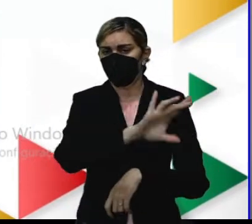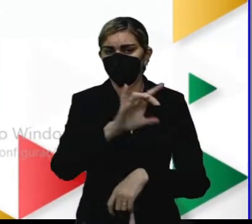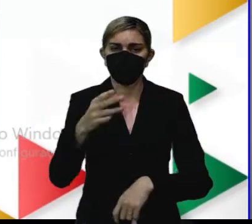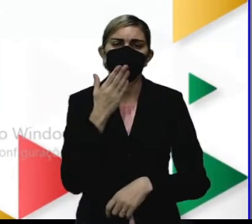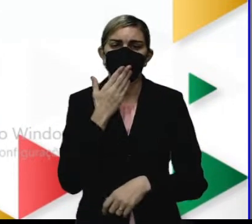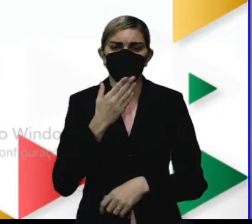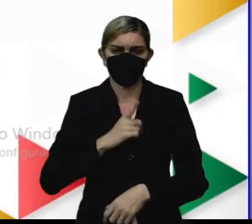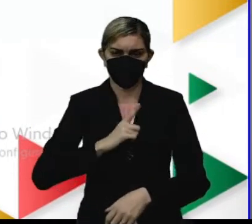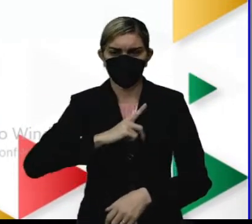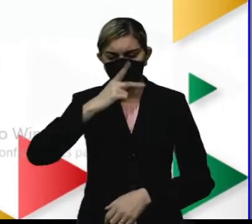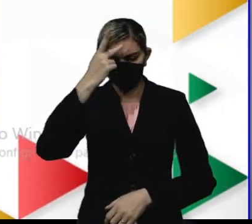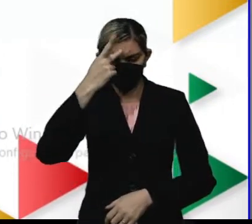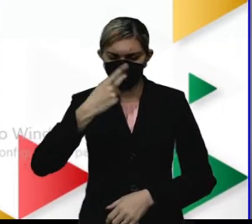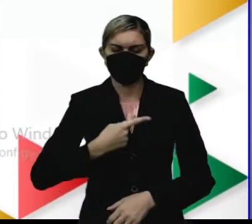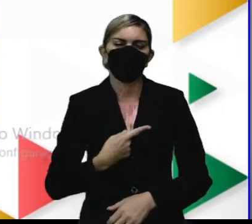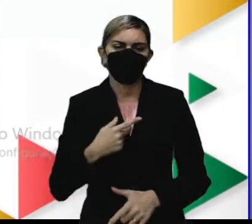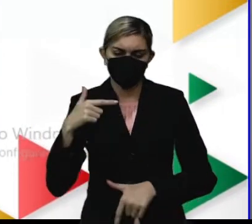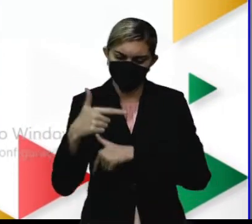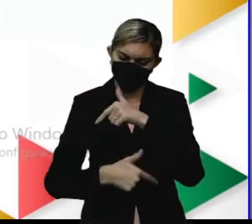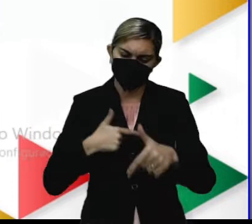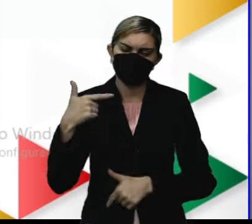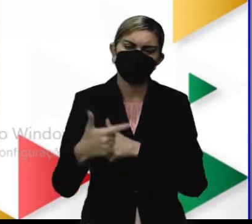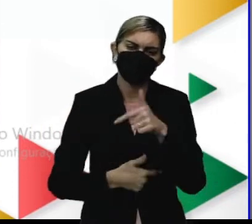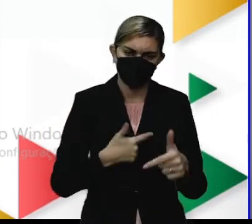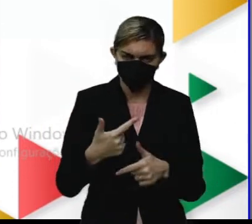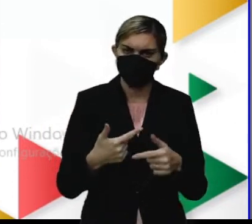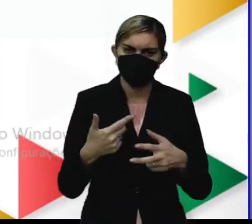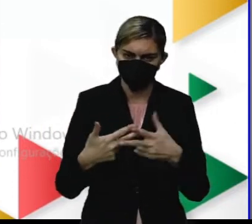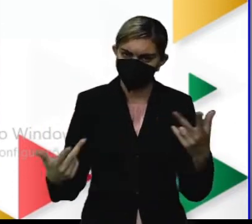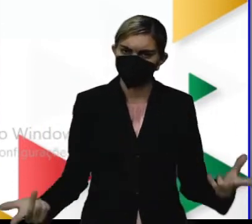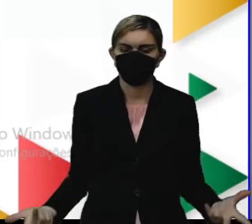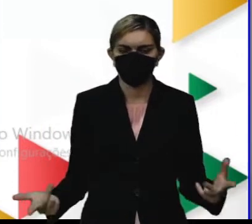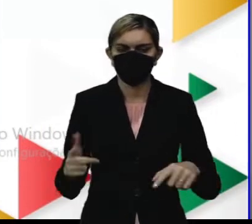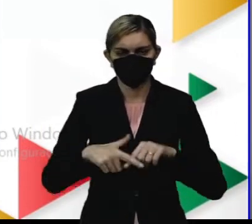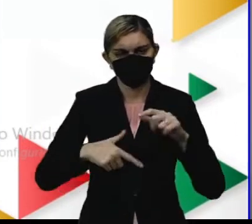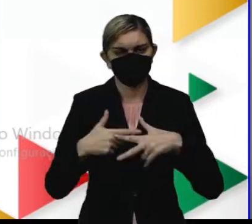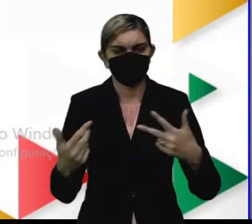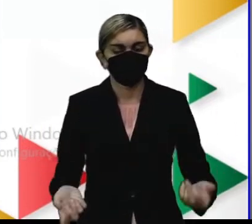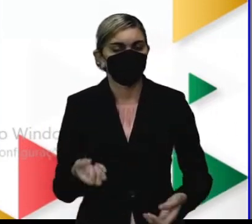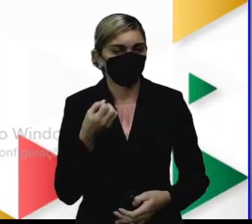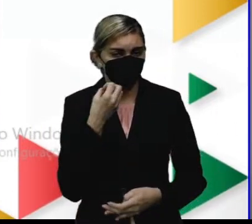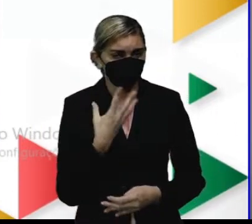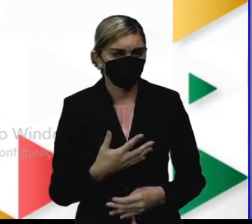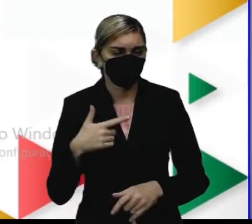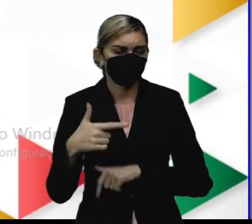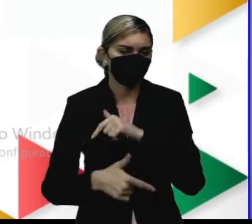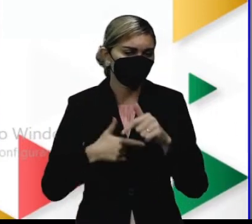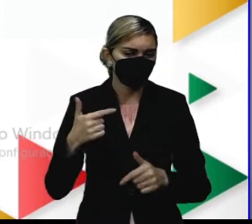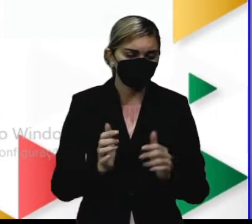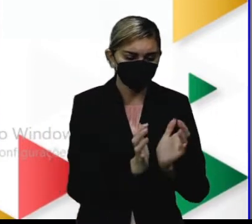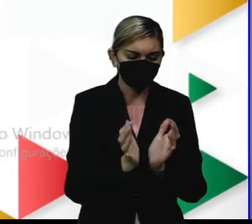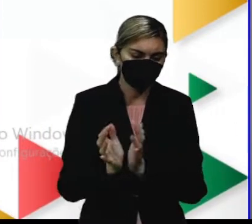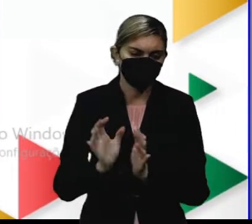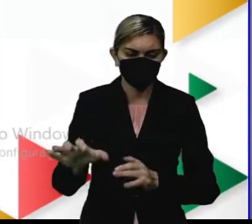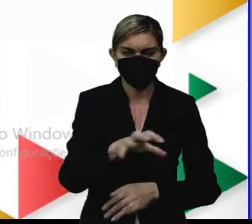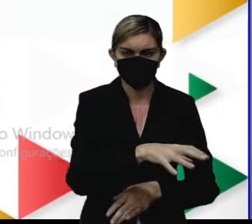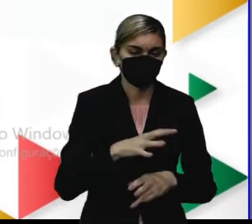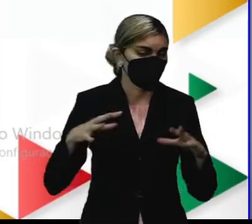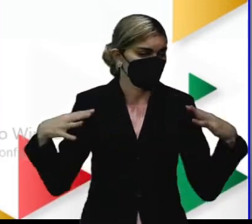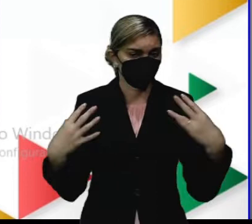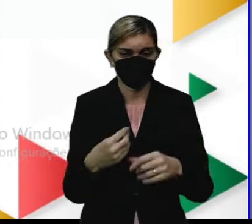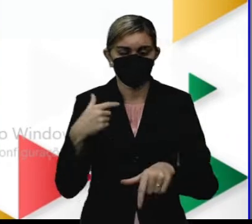seu, tá bom? Quando trabalha com os instrumentos de trabalho. Bom, o trabalho na tribo ele é realizado por